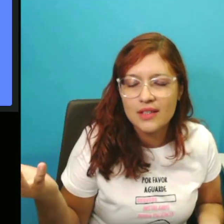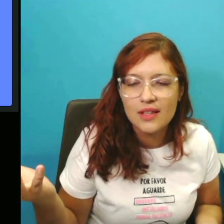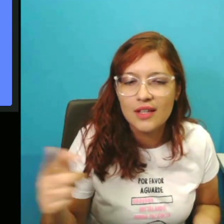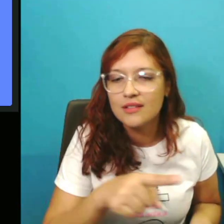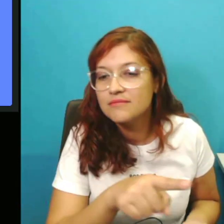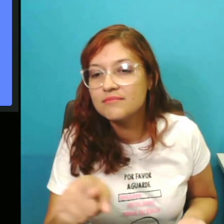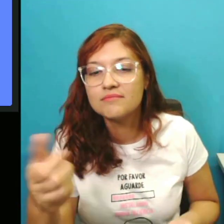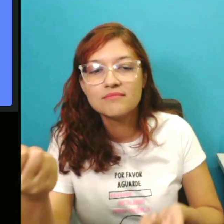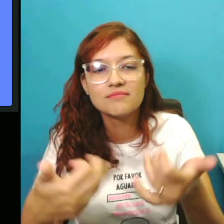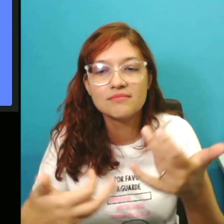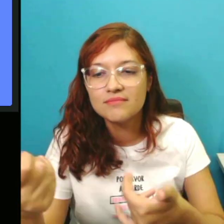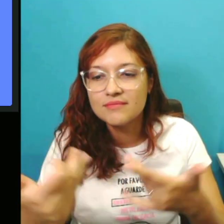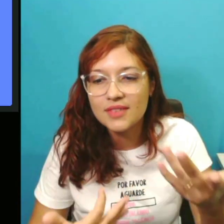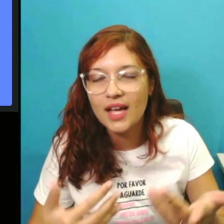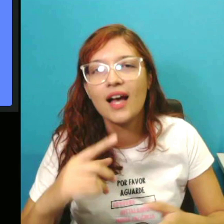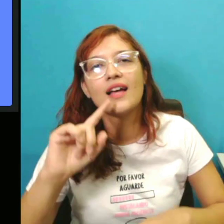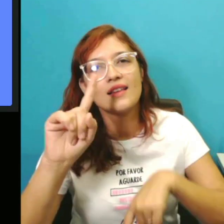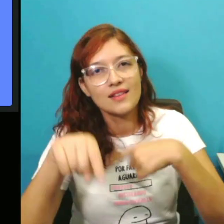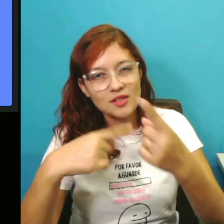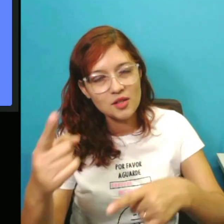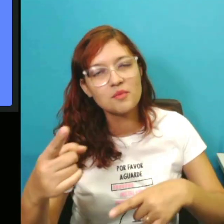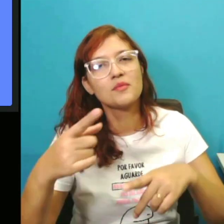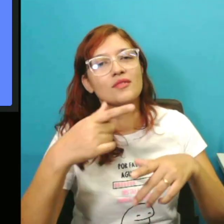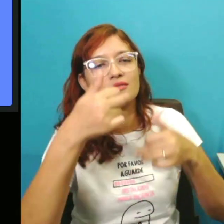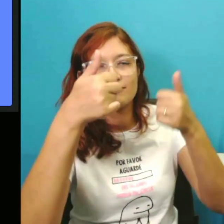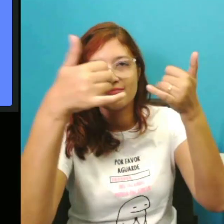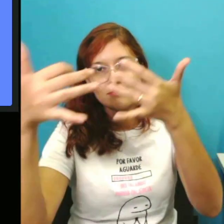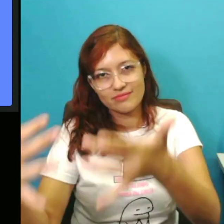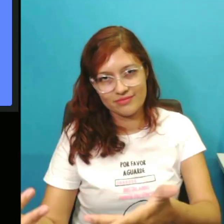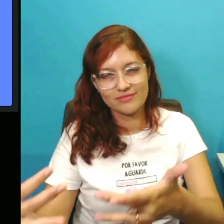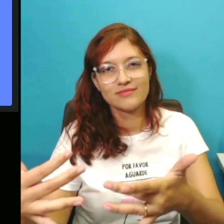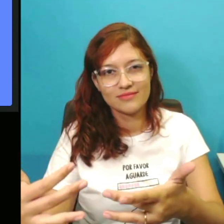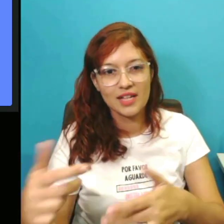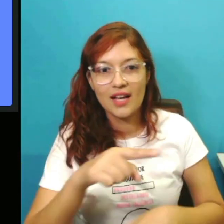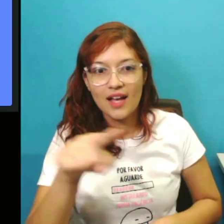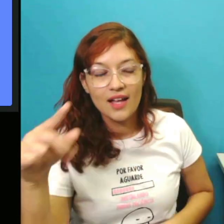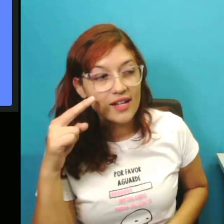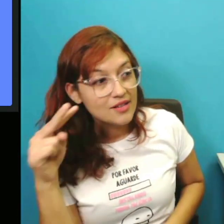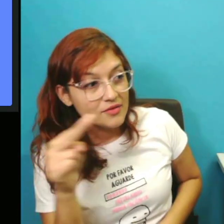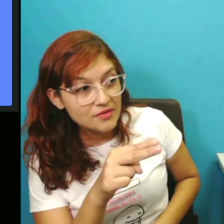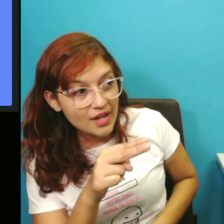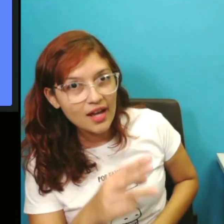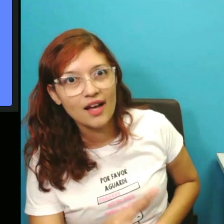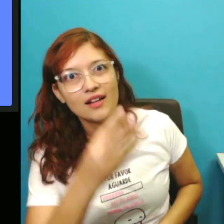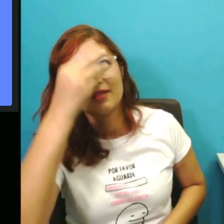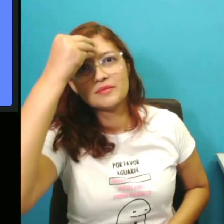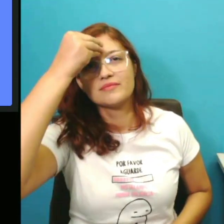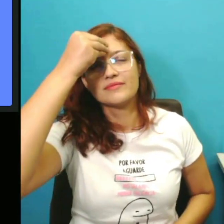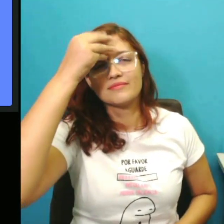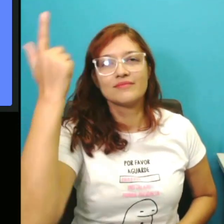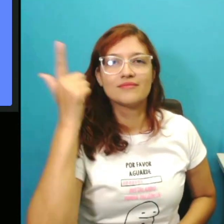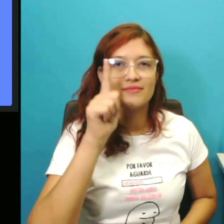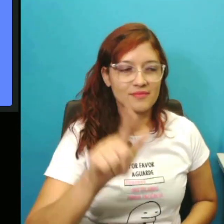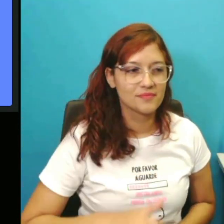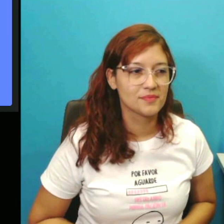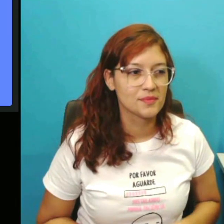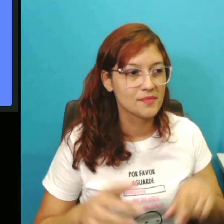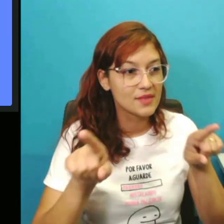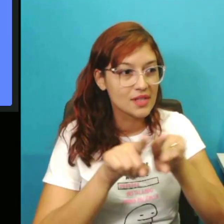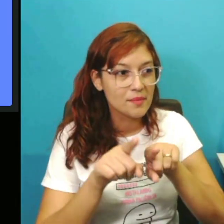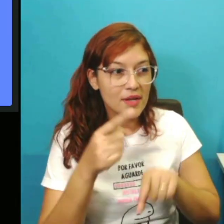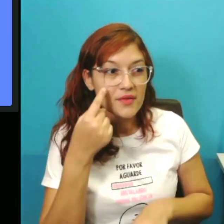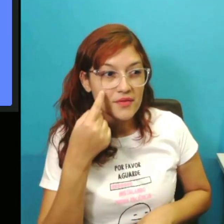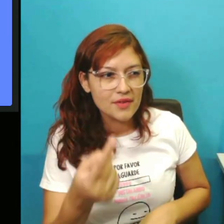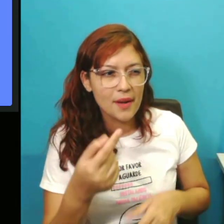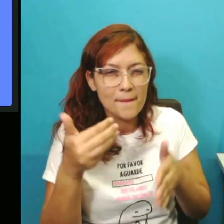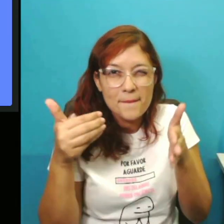realiza o experimento, perguntar por que aconteceu, fazer com que os alunos se expressem e também passar a